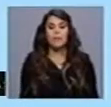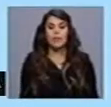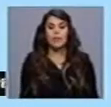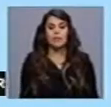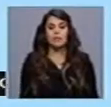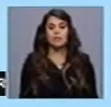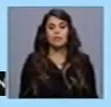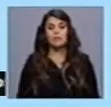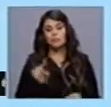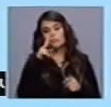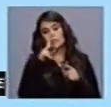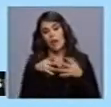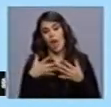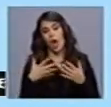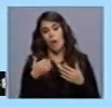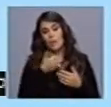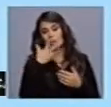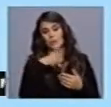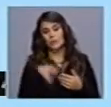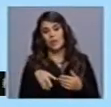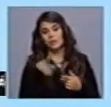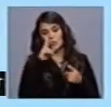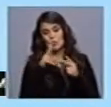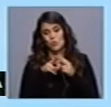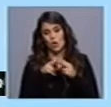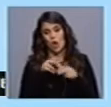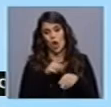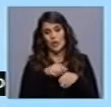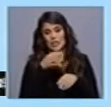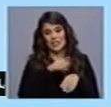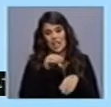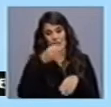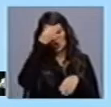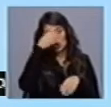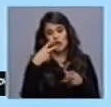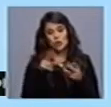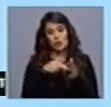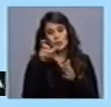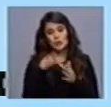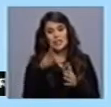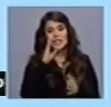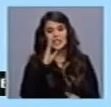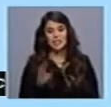A segunda hora do Bom Dia Portugal termina aqui. Voltamos às 10 em ponto. Eu espero por si. Até já.